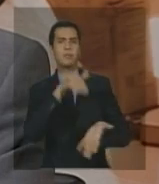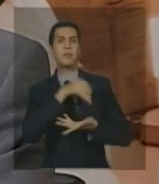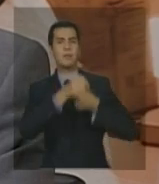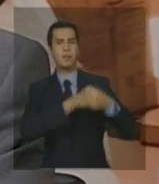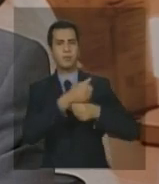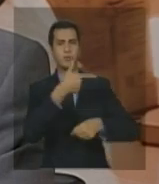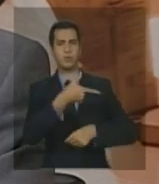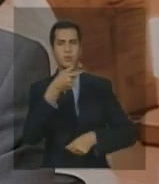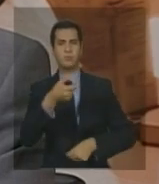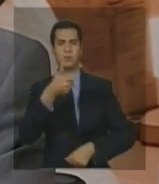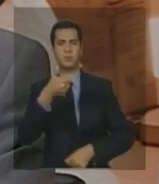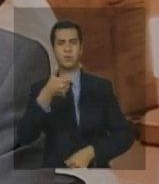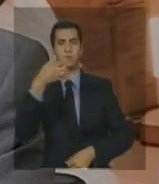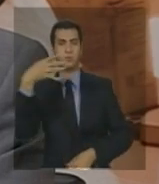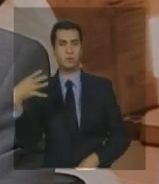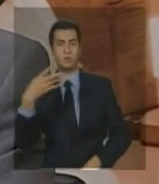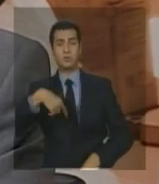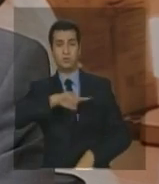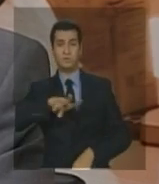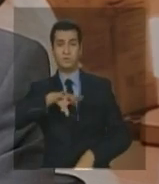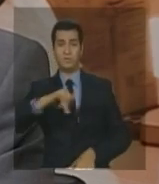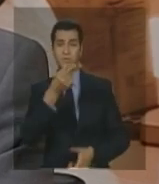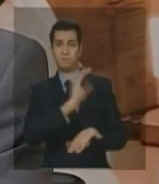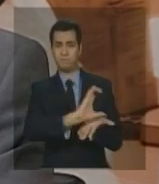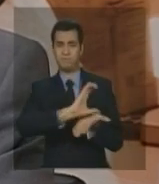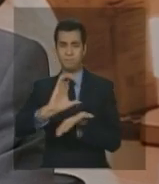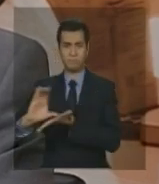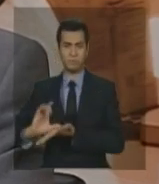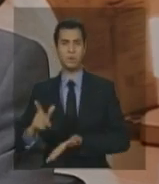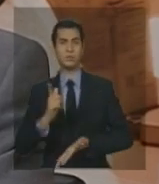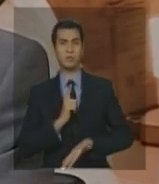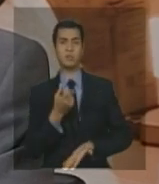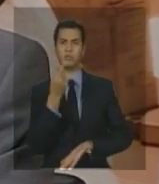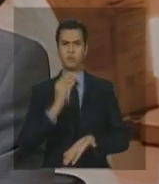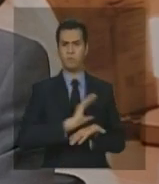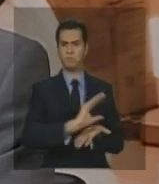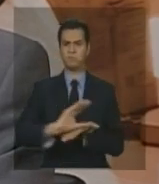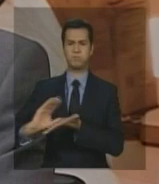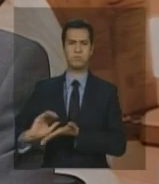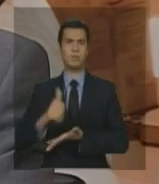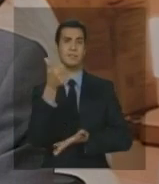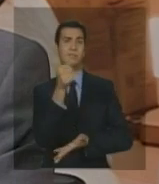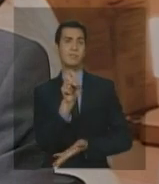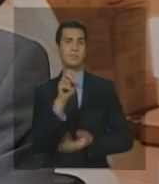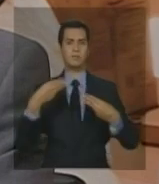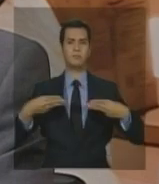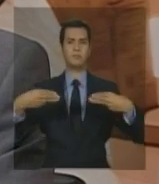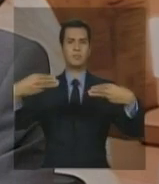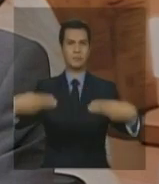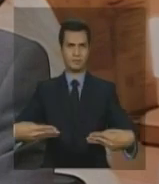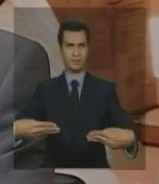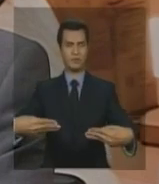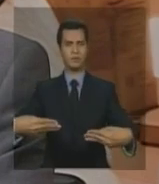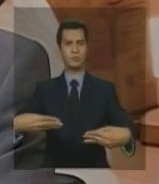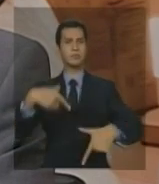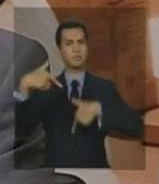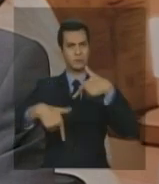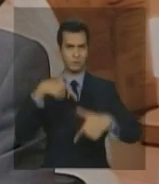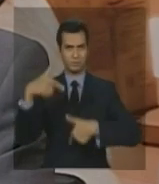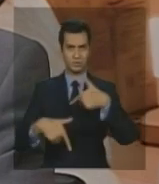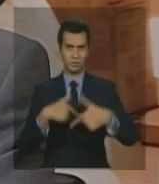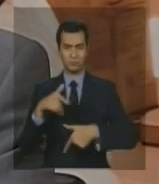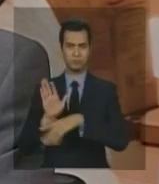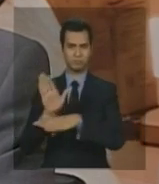esse investimento, recursos em 15 ministérios, pensando ações diretas para as pessoas com deficiência,